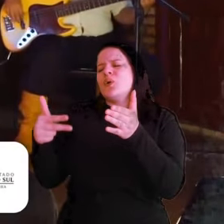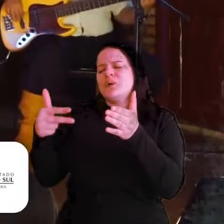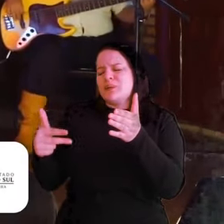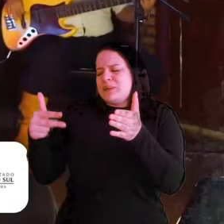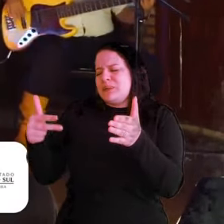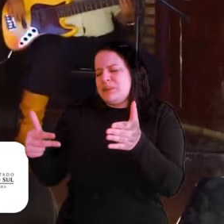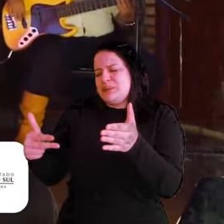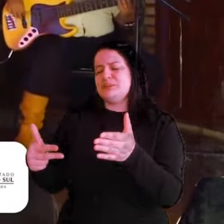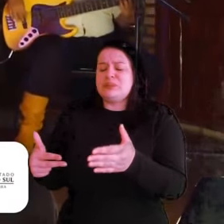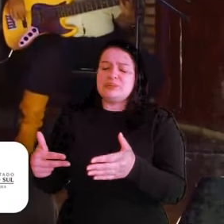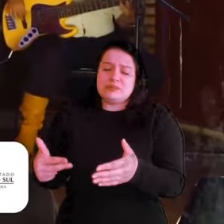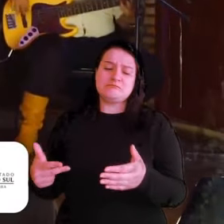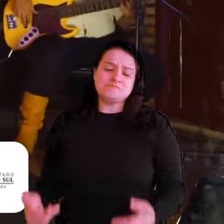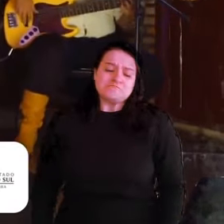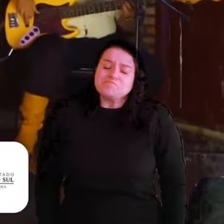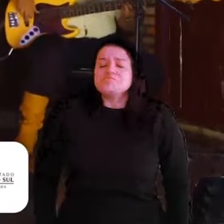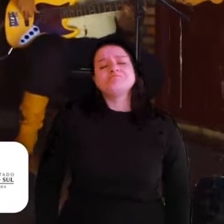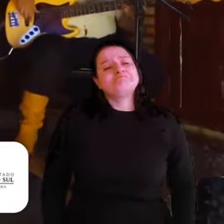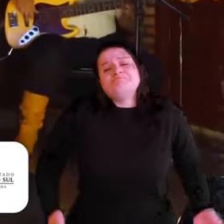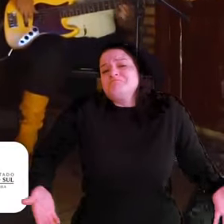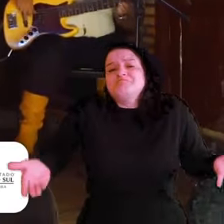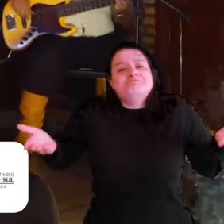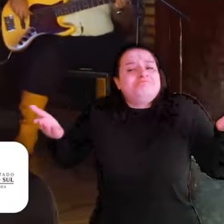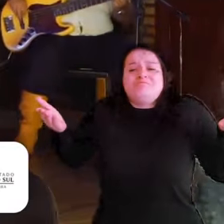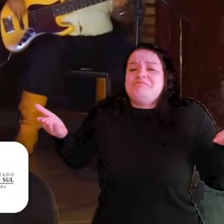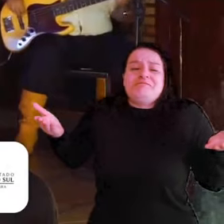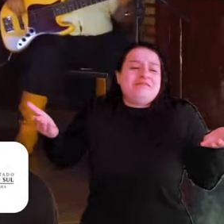me derrubou. Oh, oh,